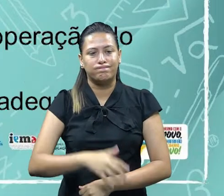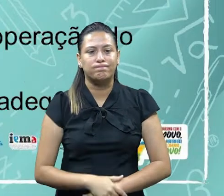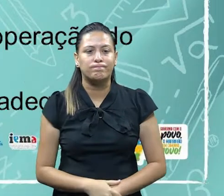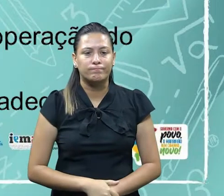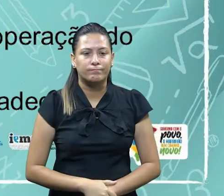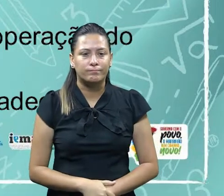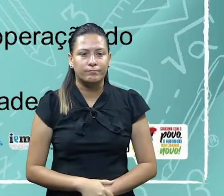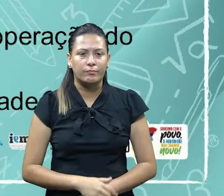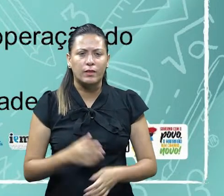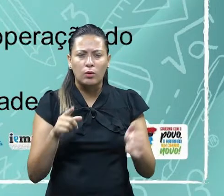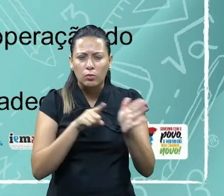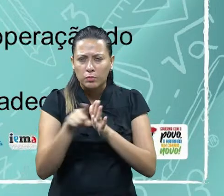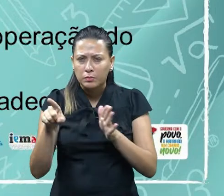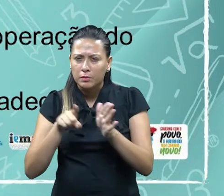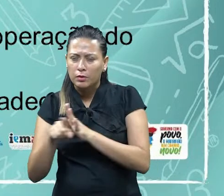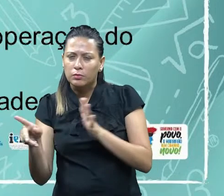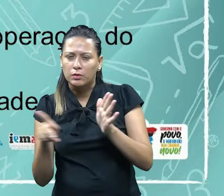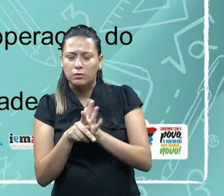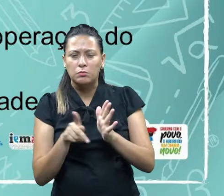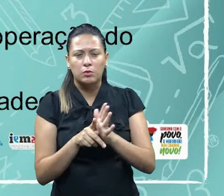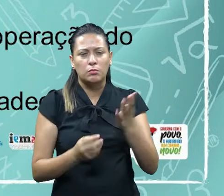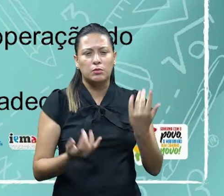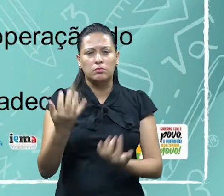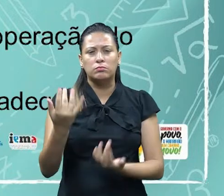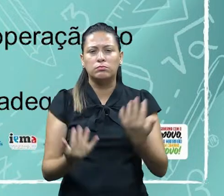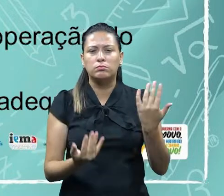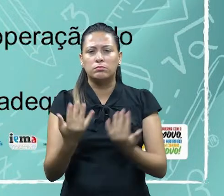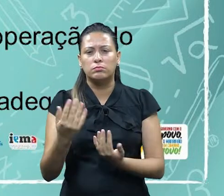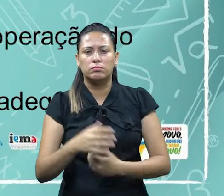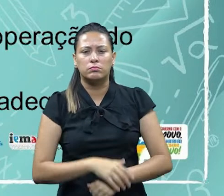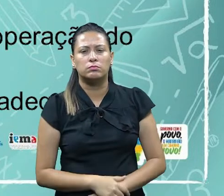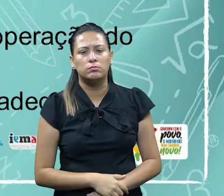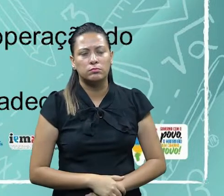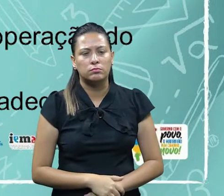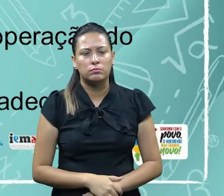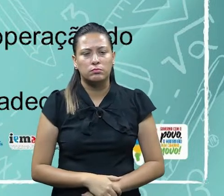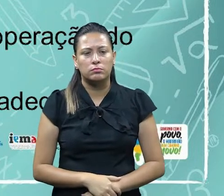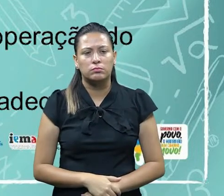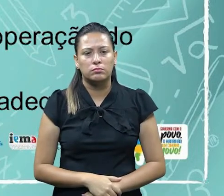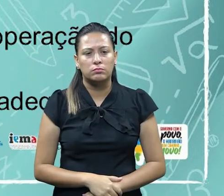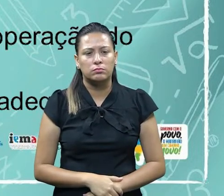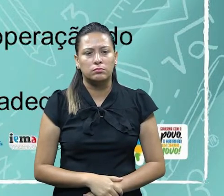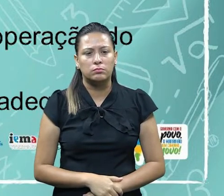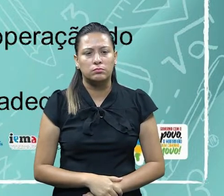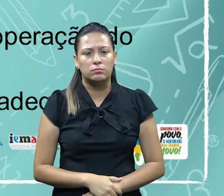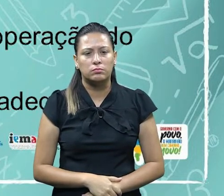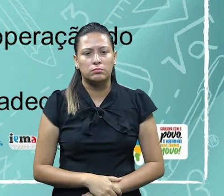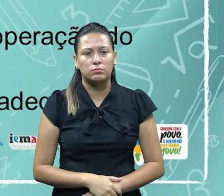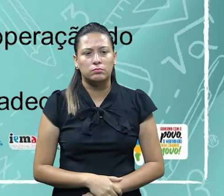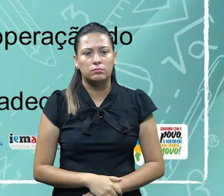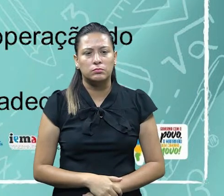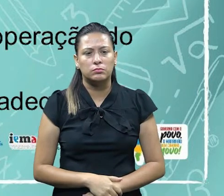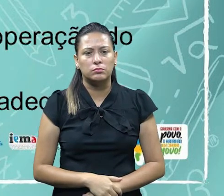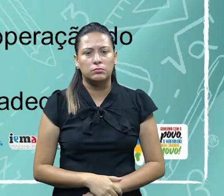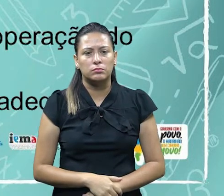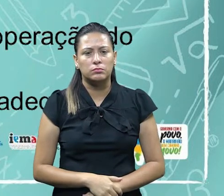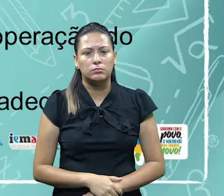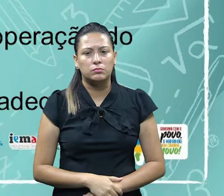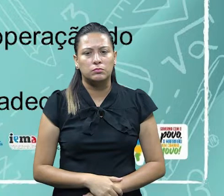Alguns questionamentos sobre incêndio. Quais são os procedimentos a serem seguidos em caso de princípio de